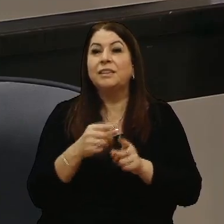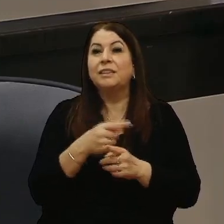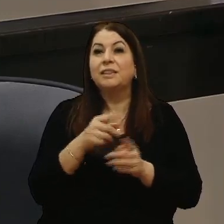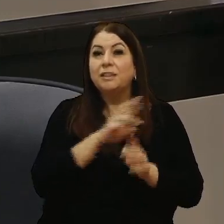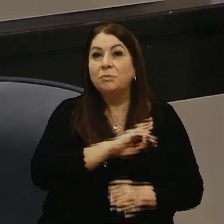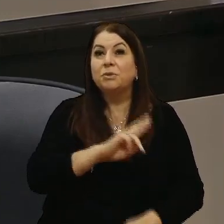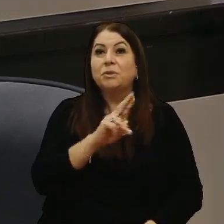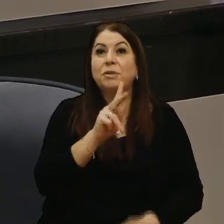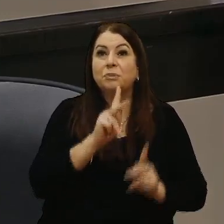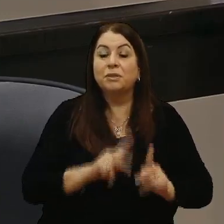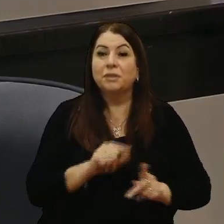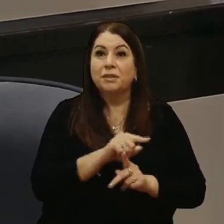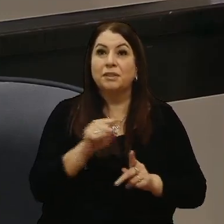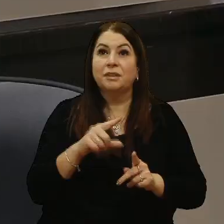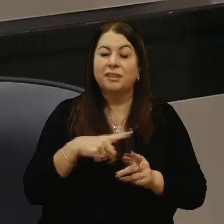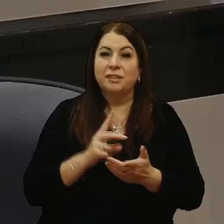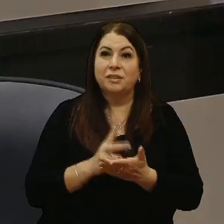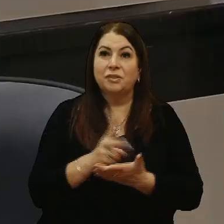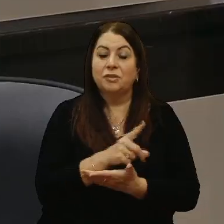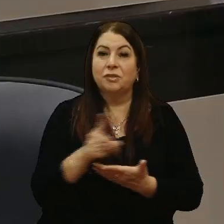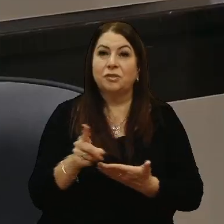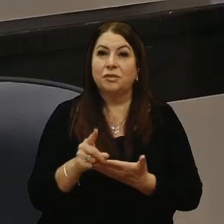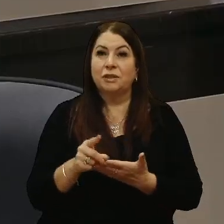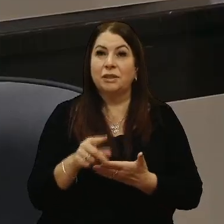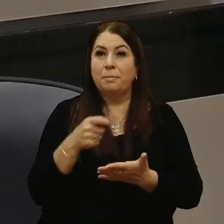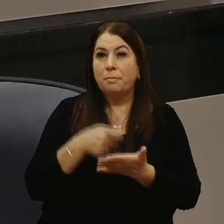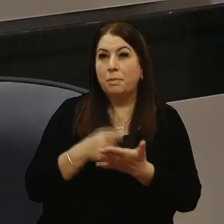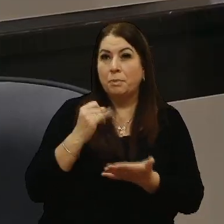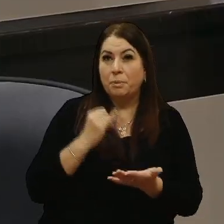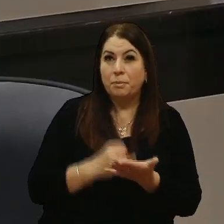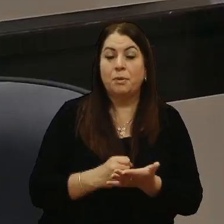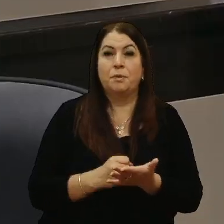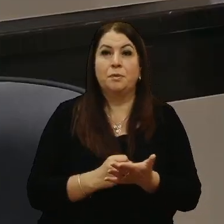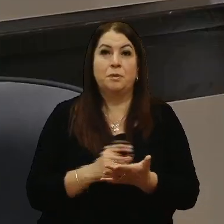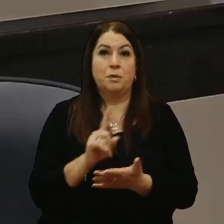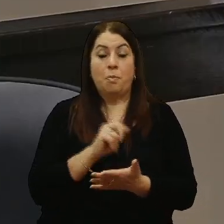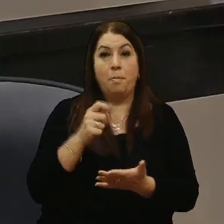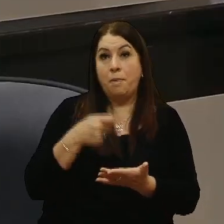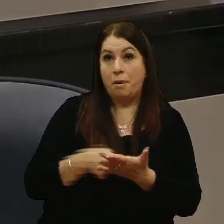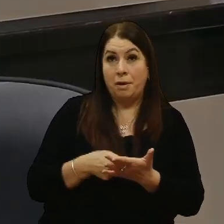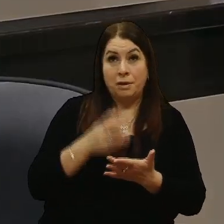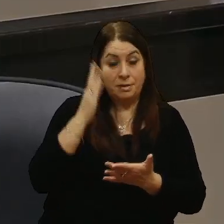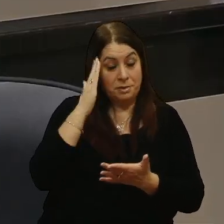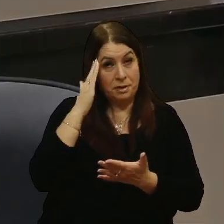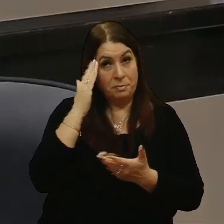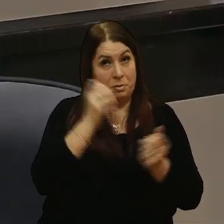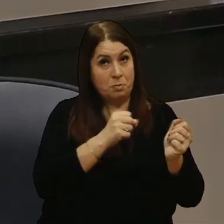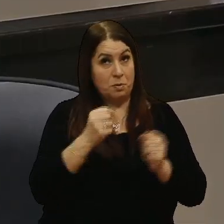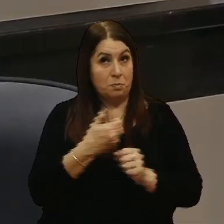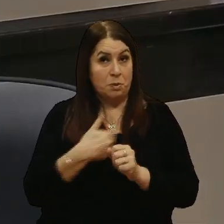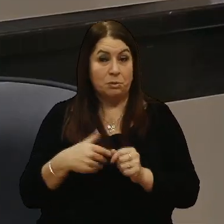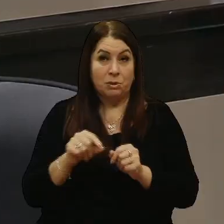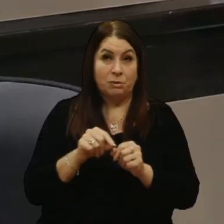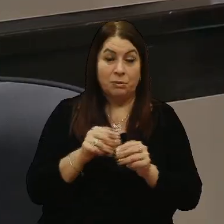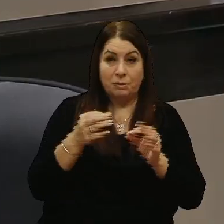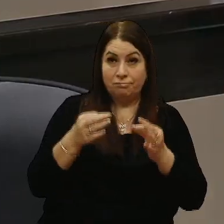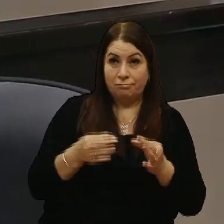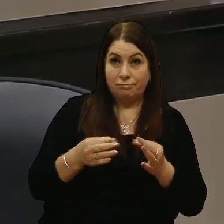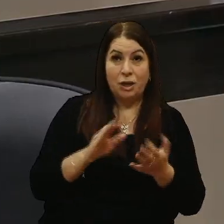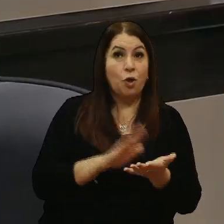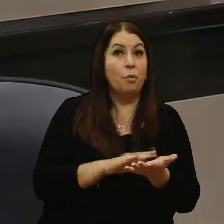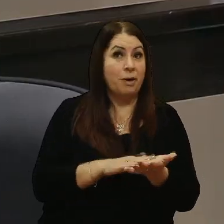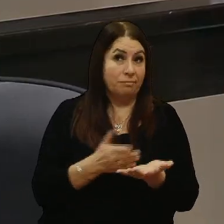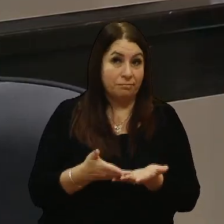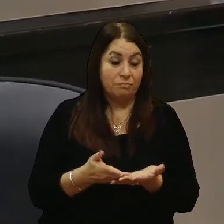as pessoas que mantém a máquina pública paga os impostos, né? Se não pagar, a gente sabe que o poder público está aí para ser eficiente em